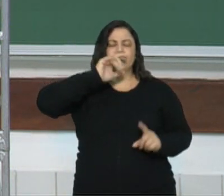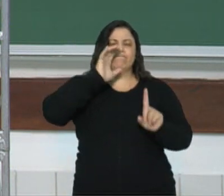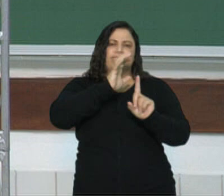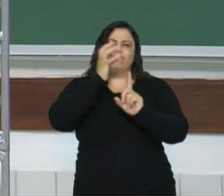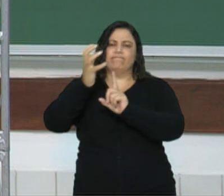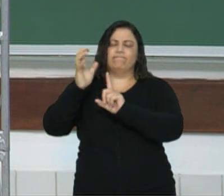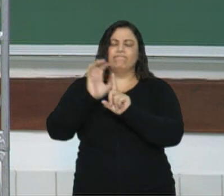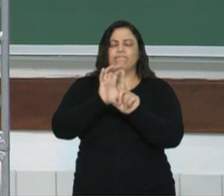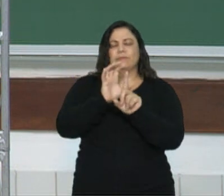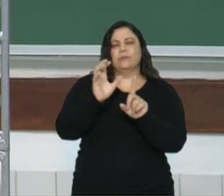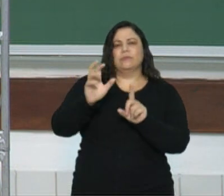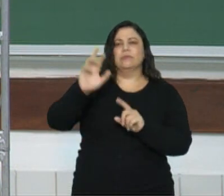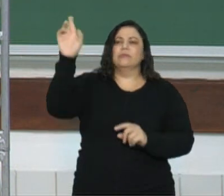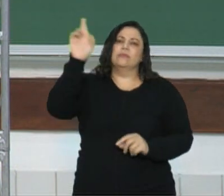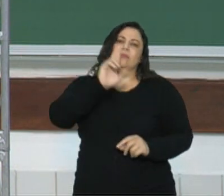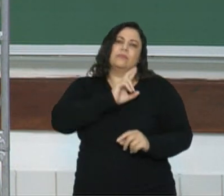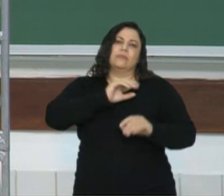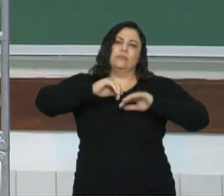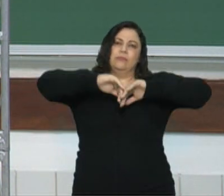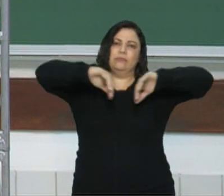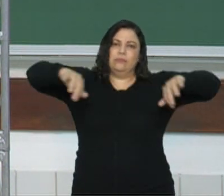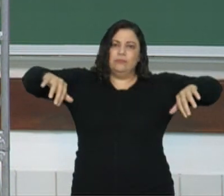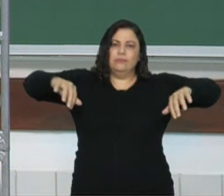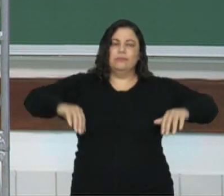junto da ciência.